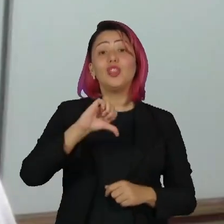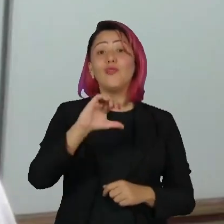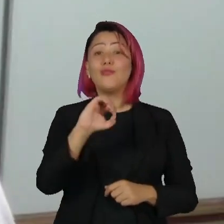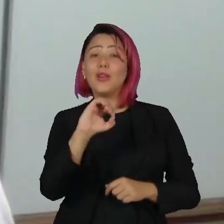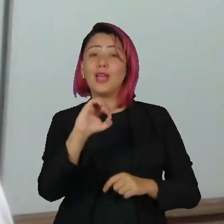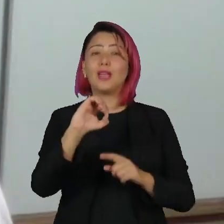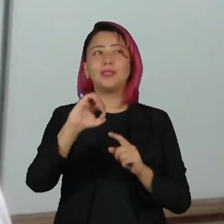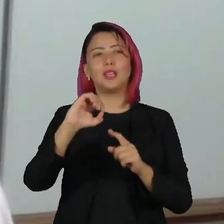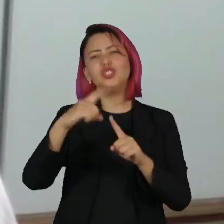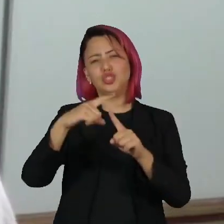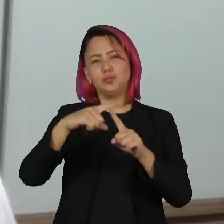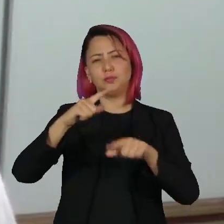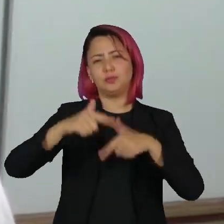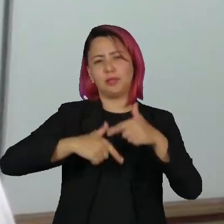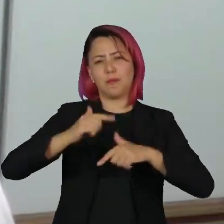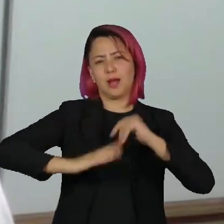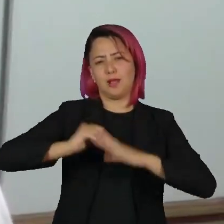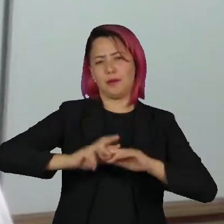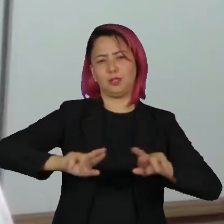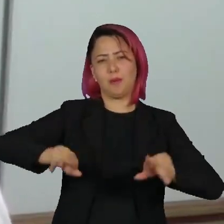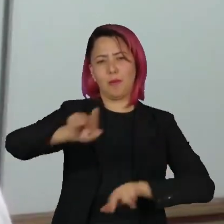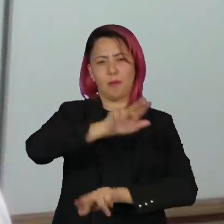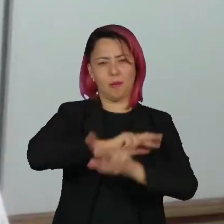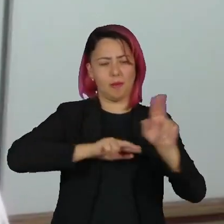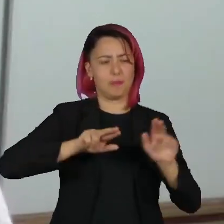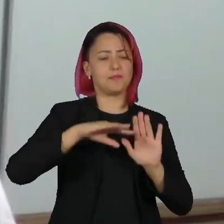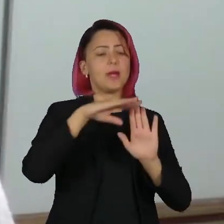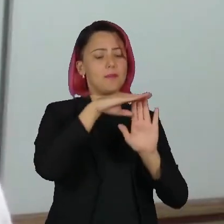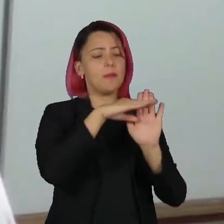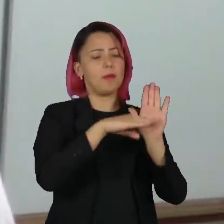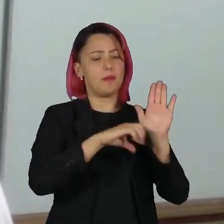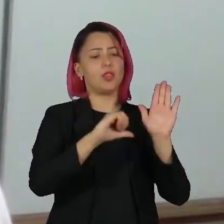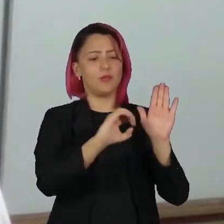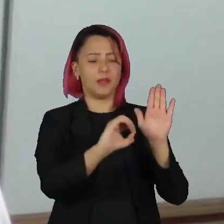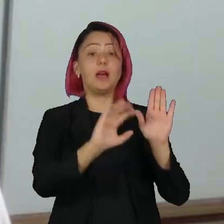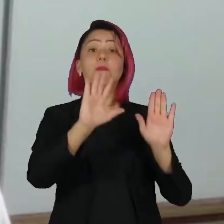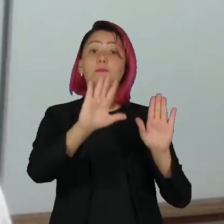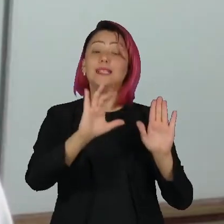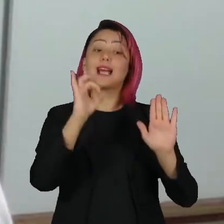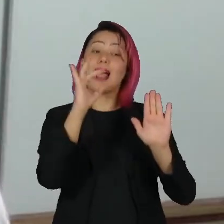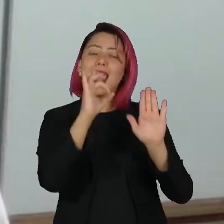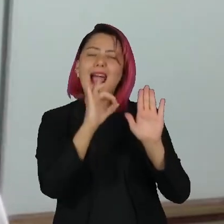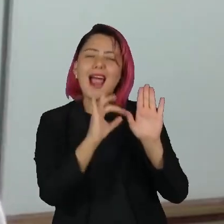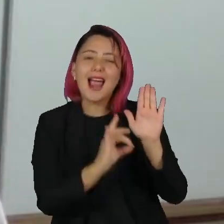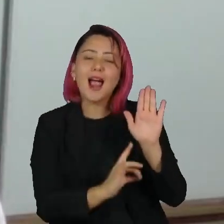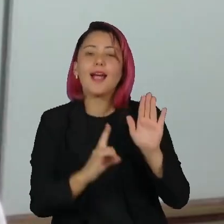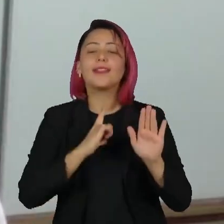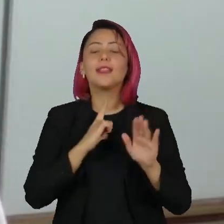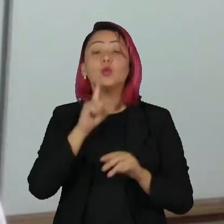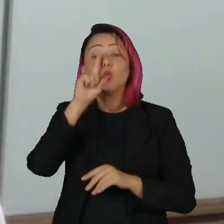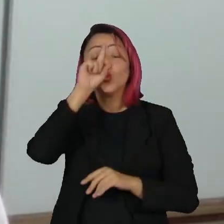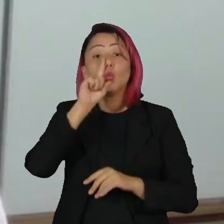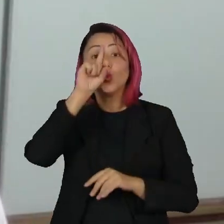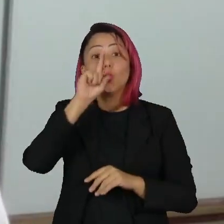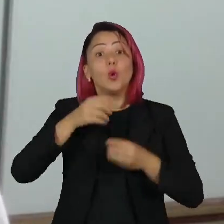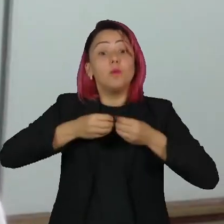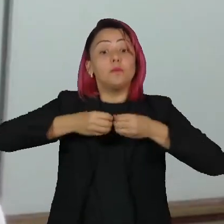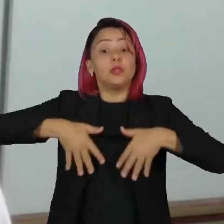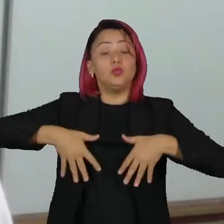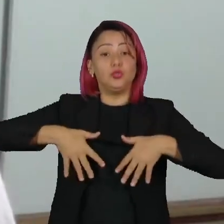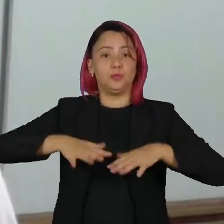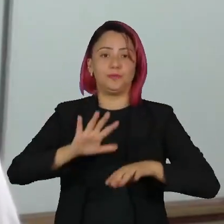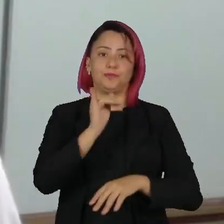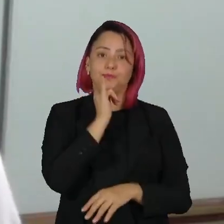atividades. Nessas 90, para além das 90, a gente tem os riscos que essas atividades causam, né? Então,